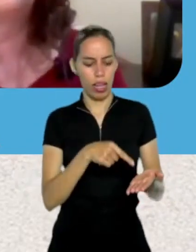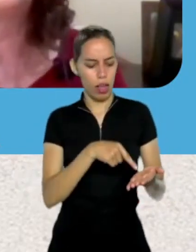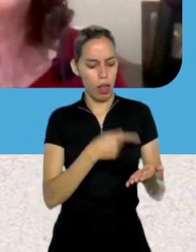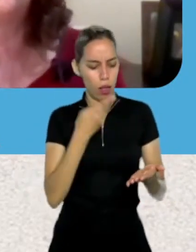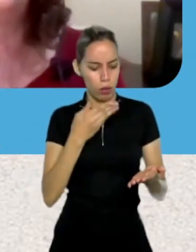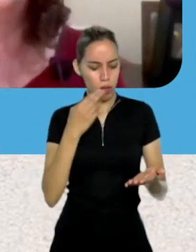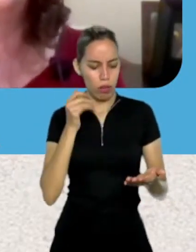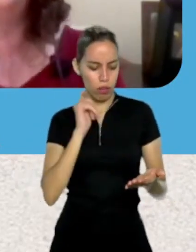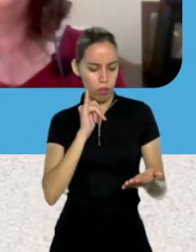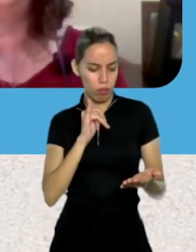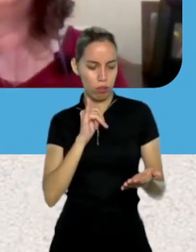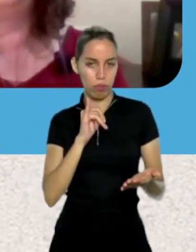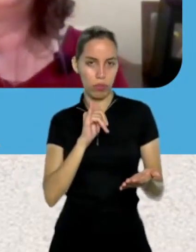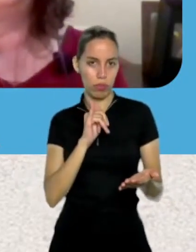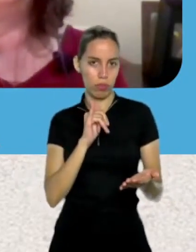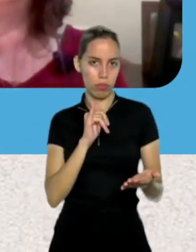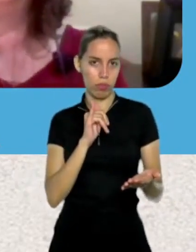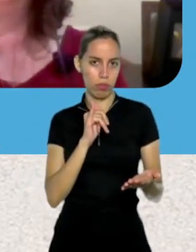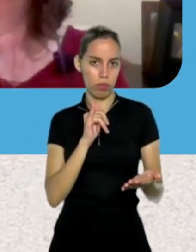quer passar ali